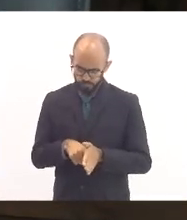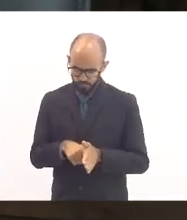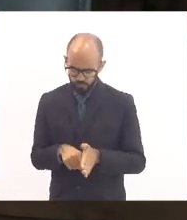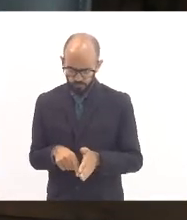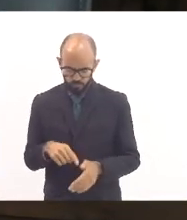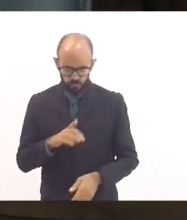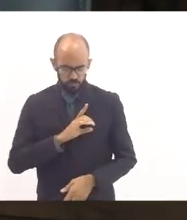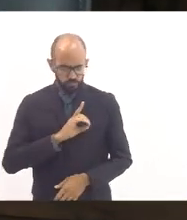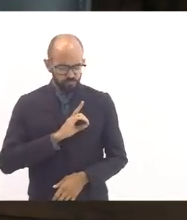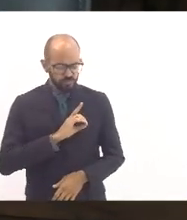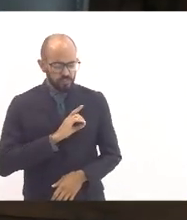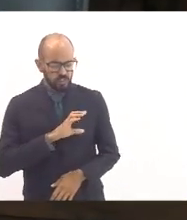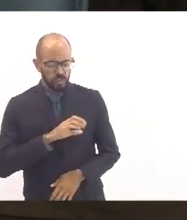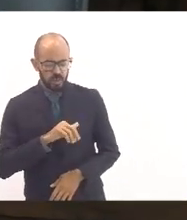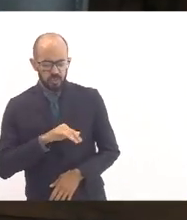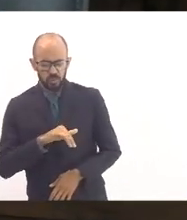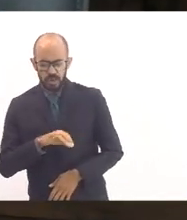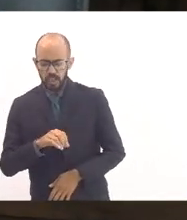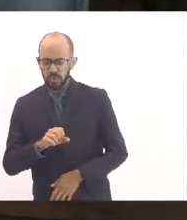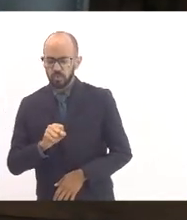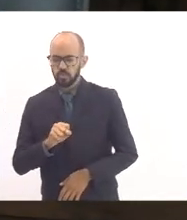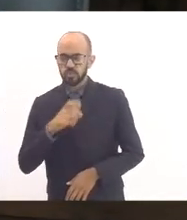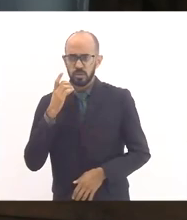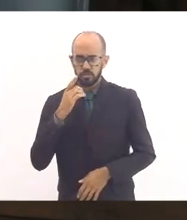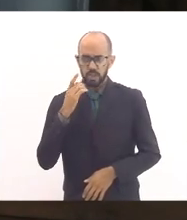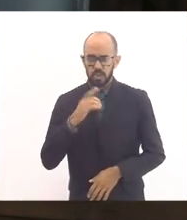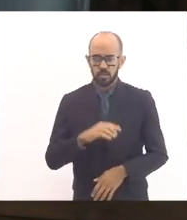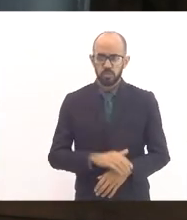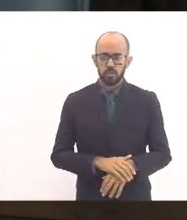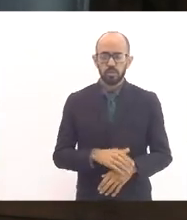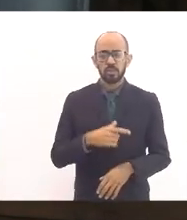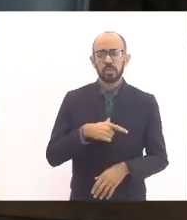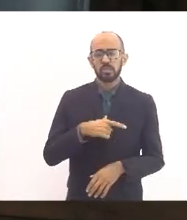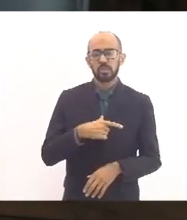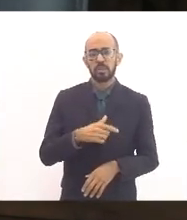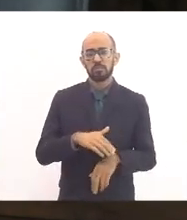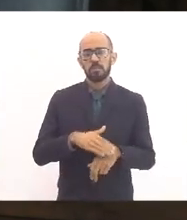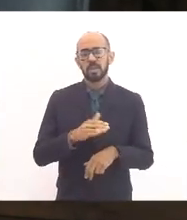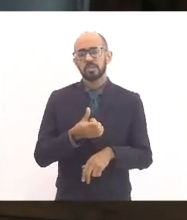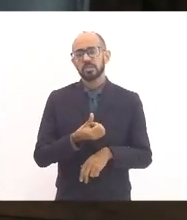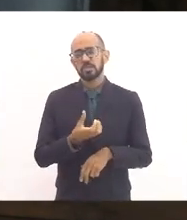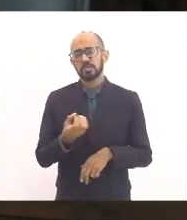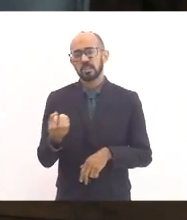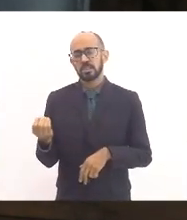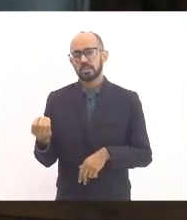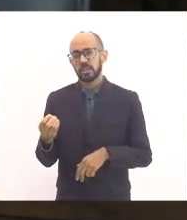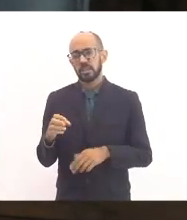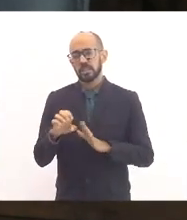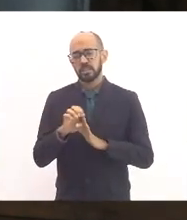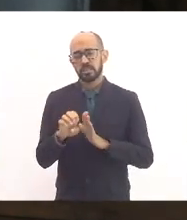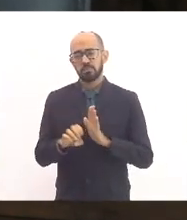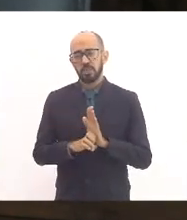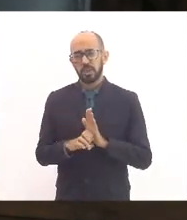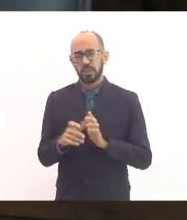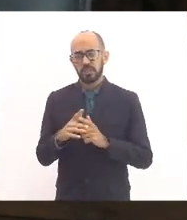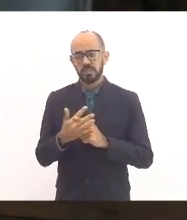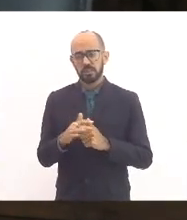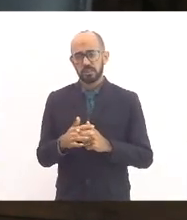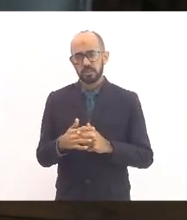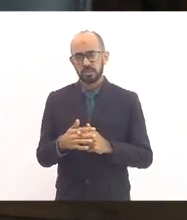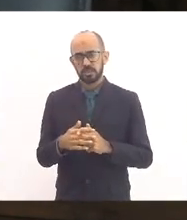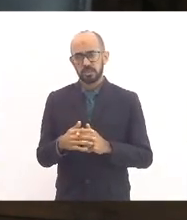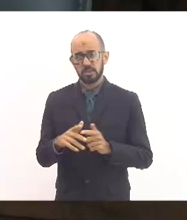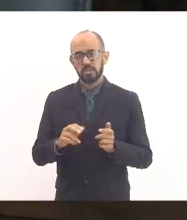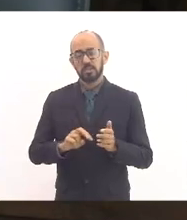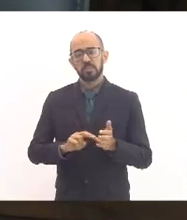deputado delegado Carlos Augusto São mais de 600 emendas isso traduz que é